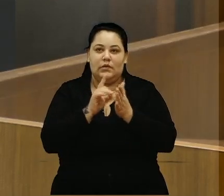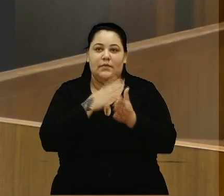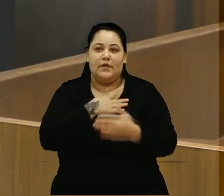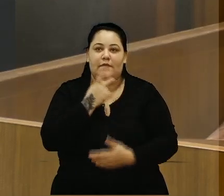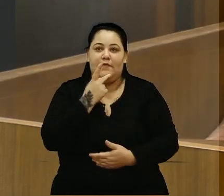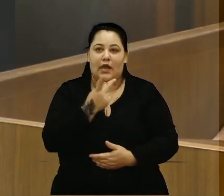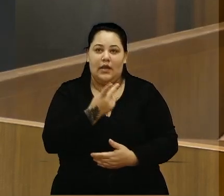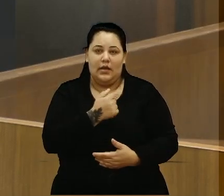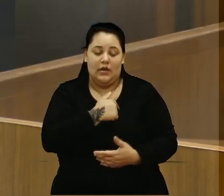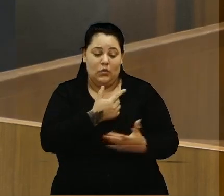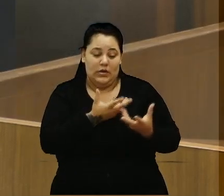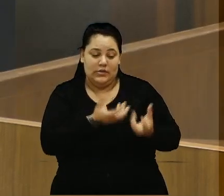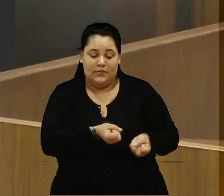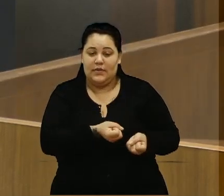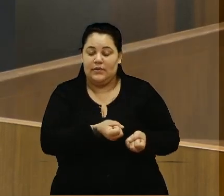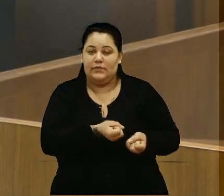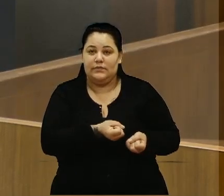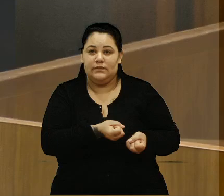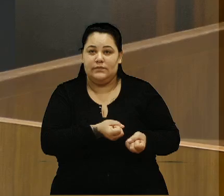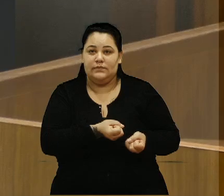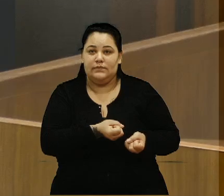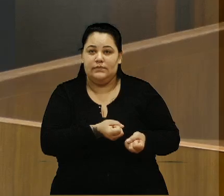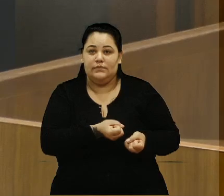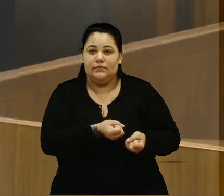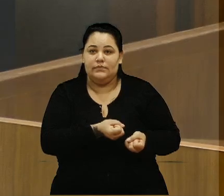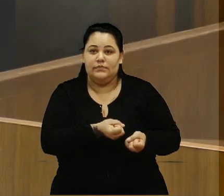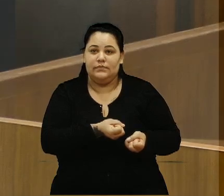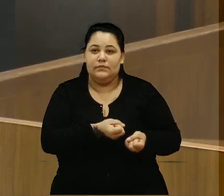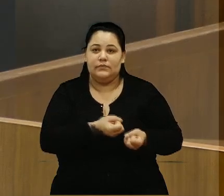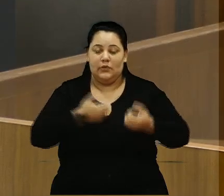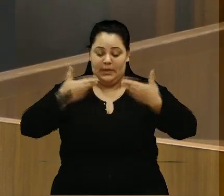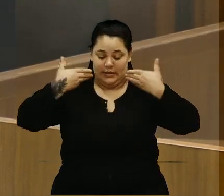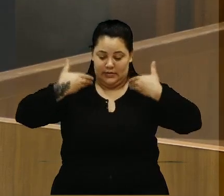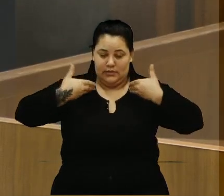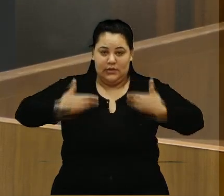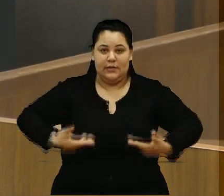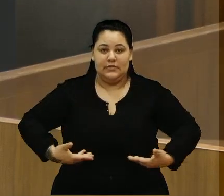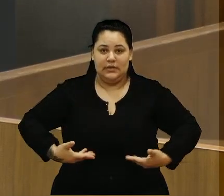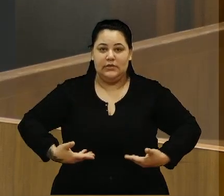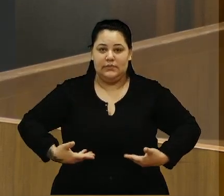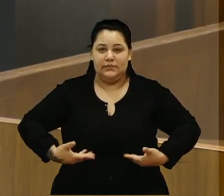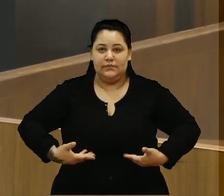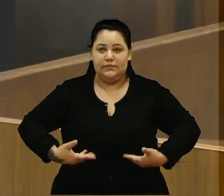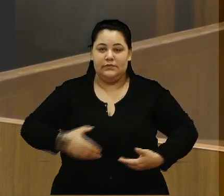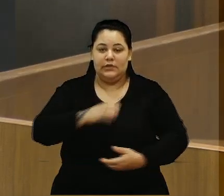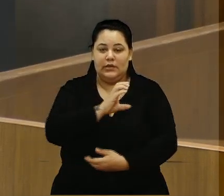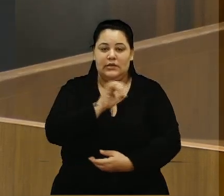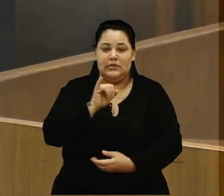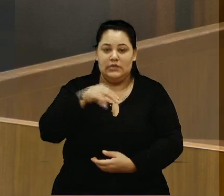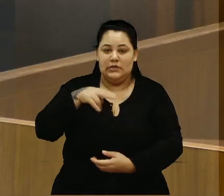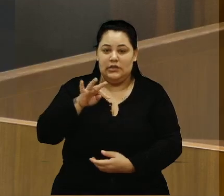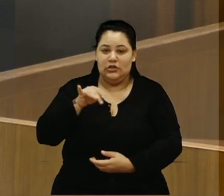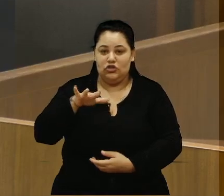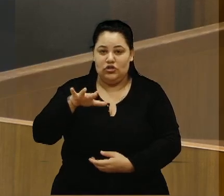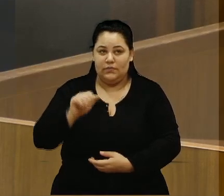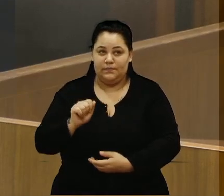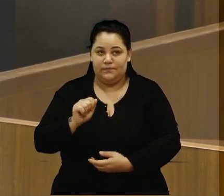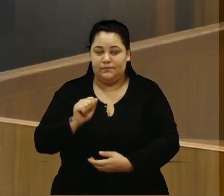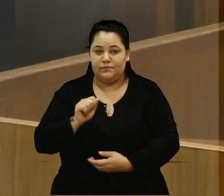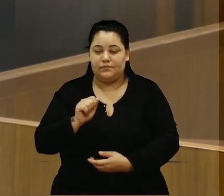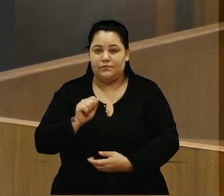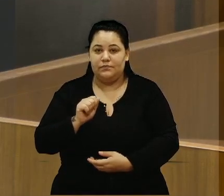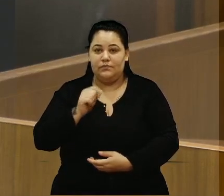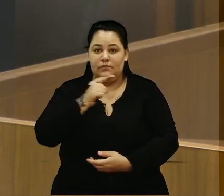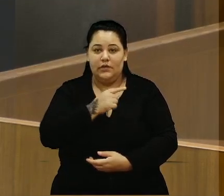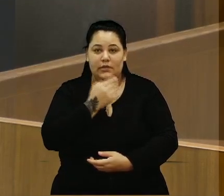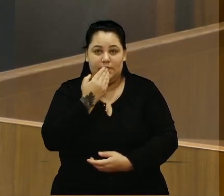eu recebi uma camiseta da Cíntia Bonfante, e a qual ela pediu,